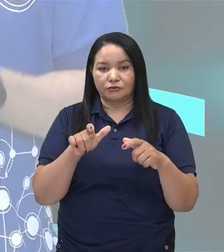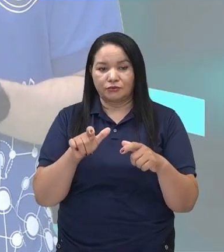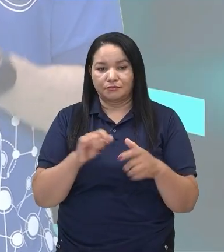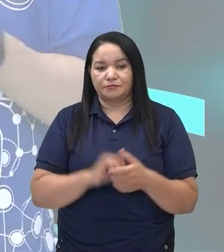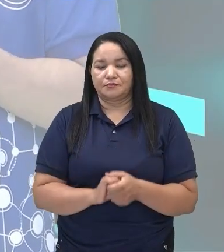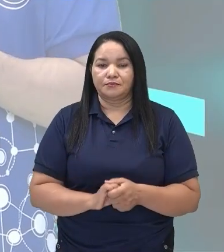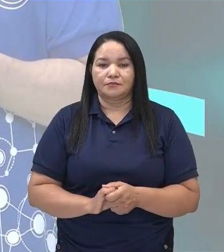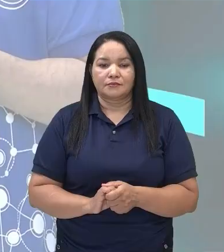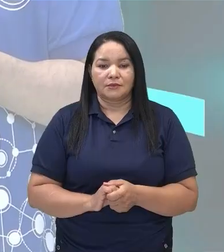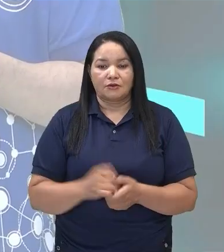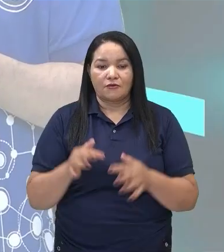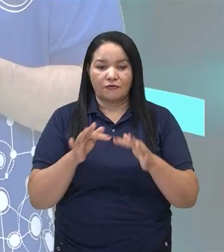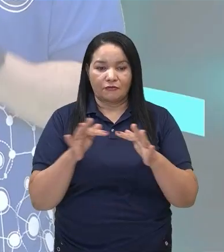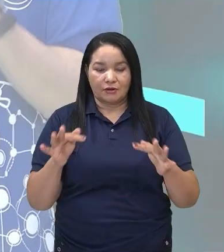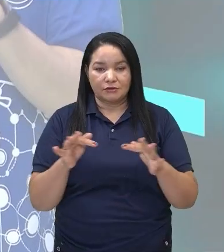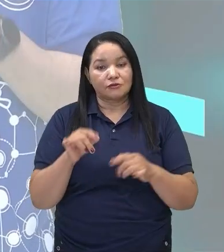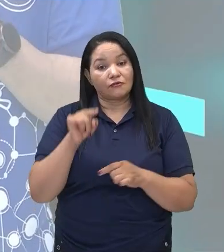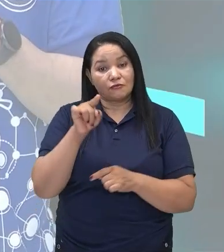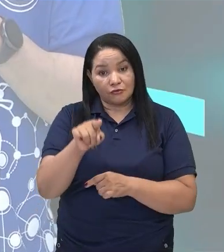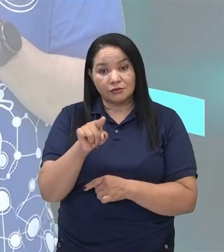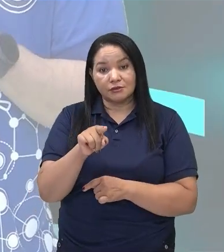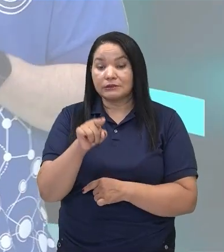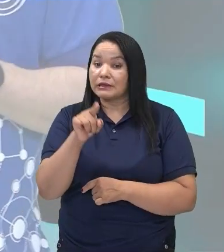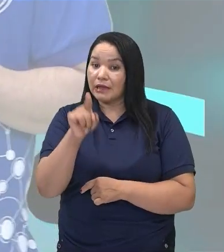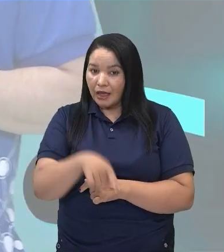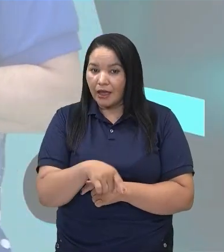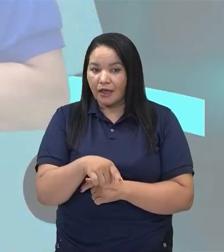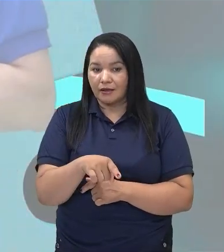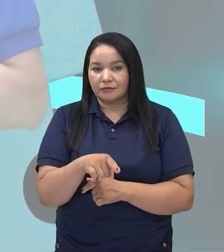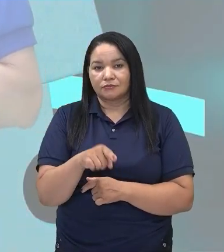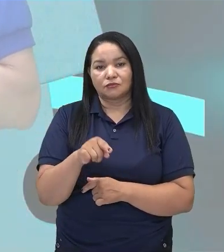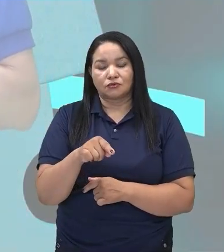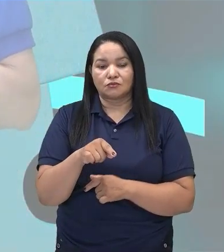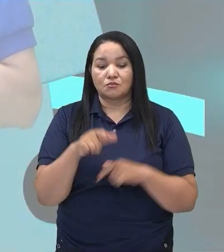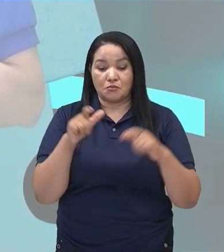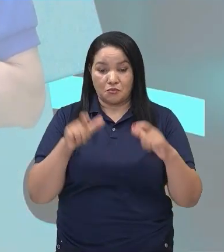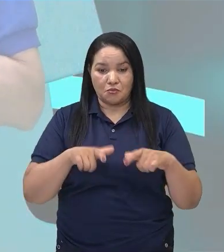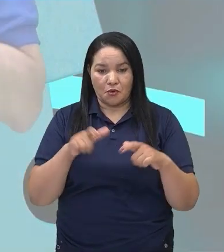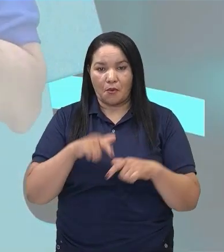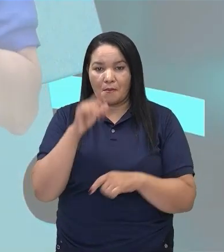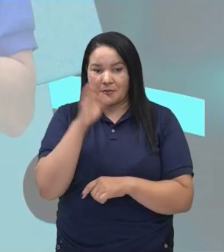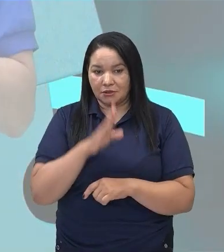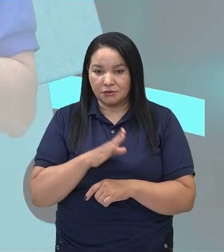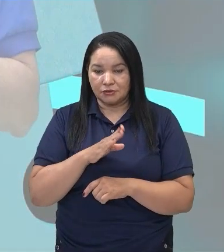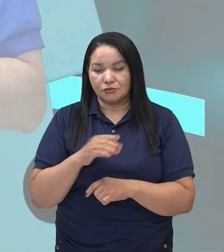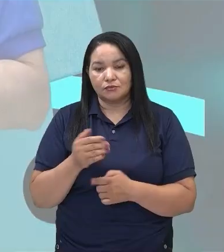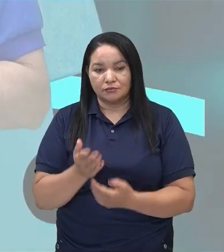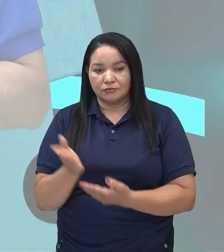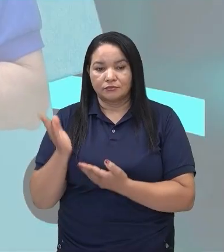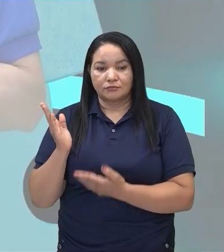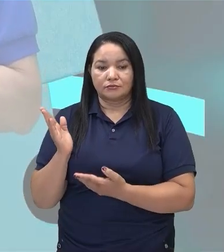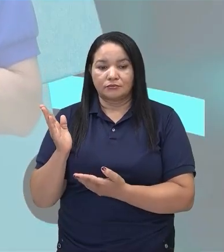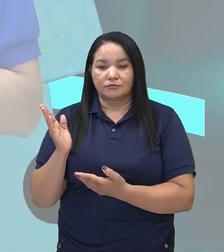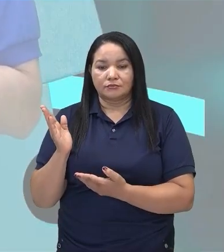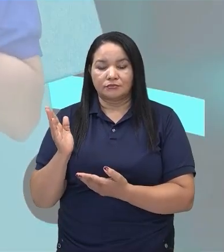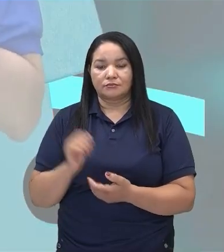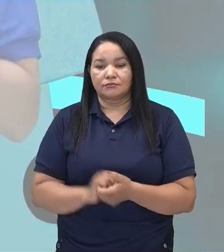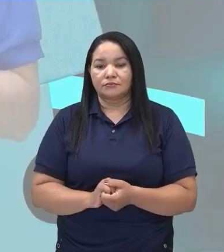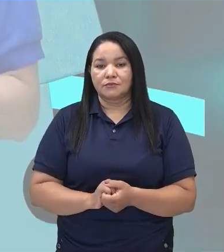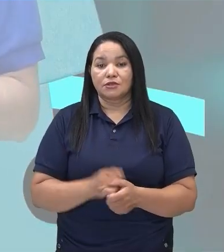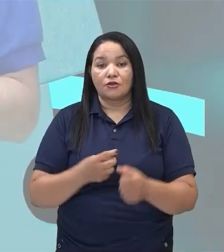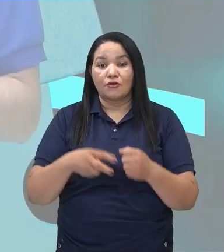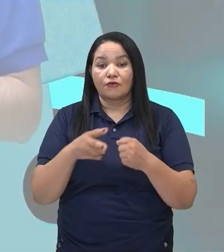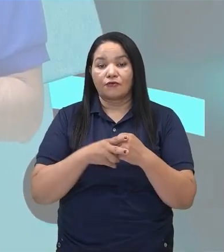from Brazil. Você é do Brasil. Você é, tá? Olha só, você é. O verbo to be se transformou em are.